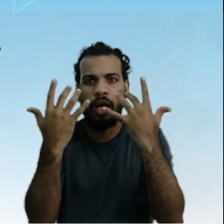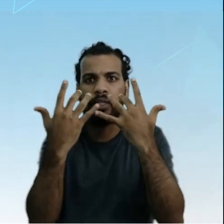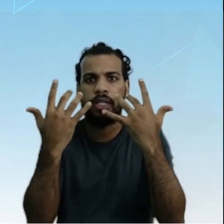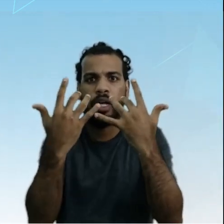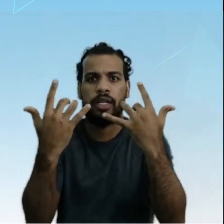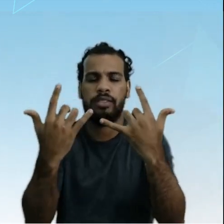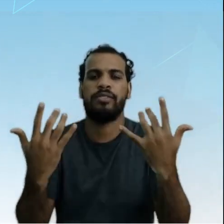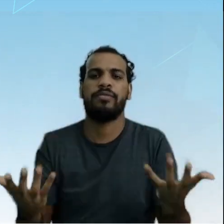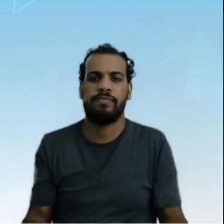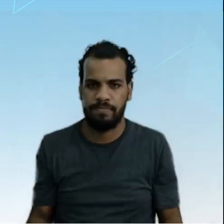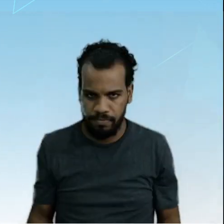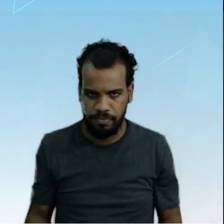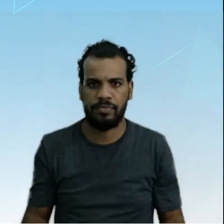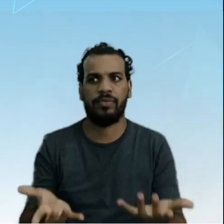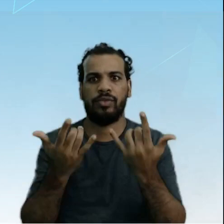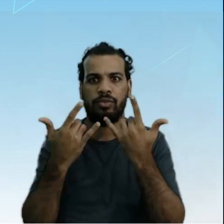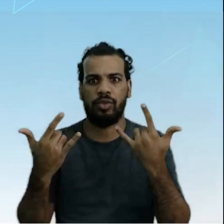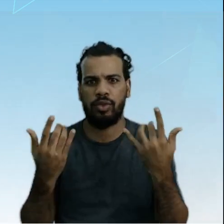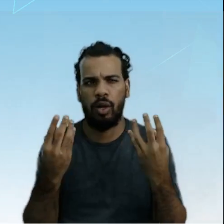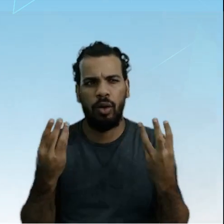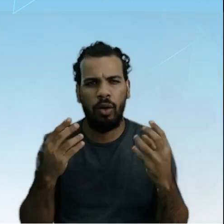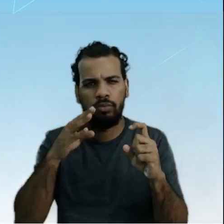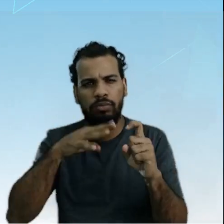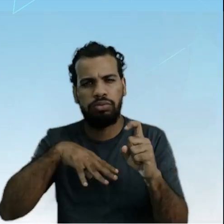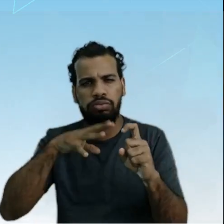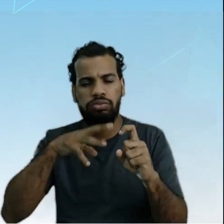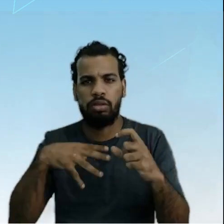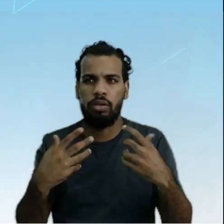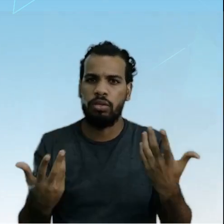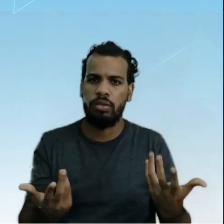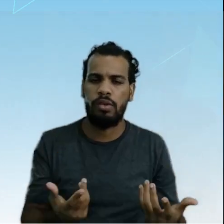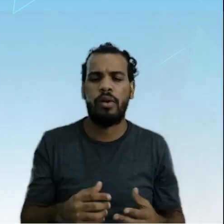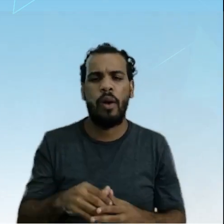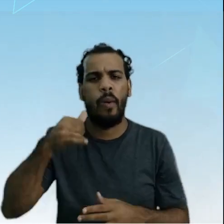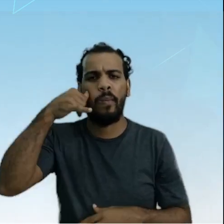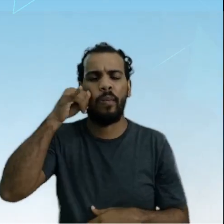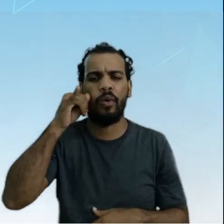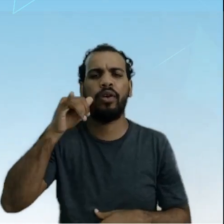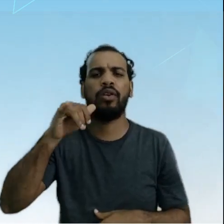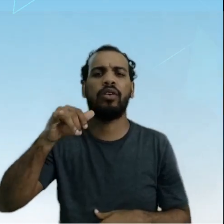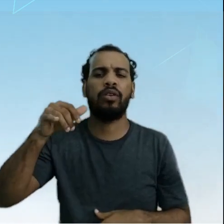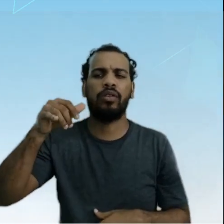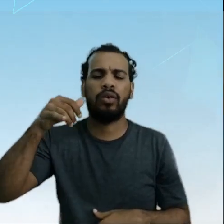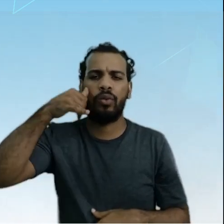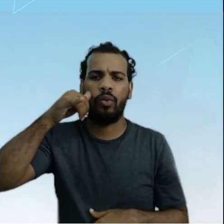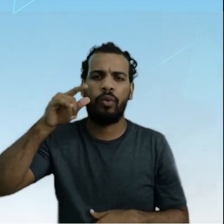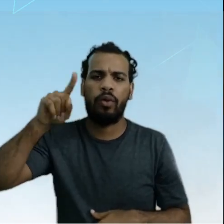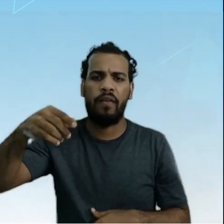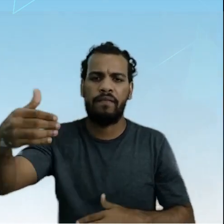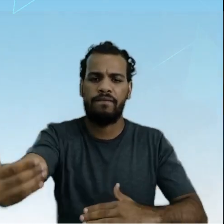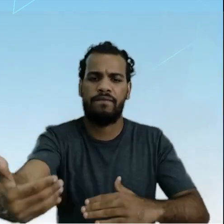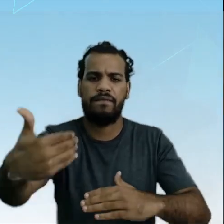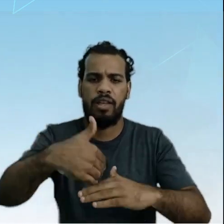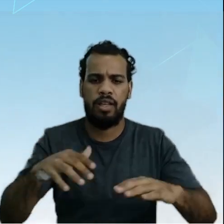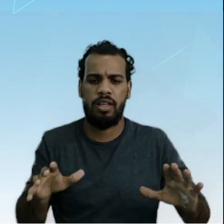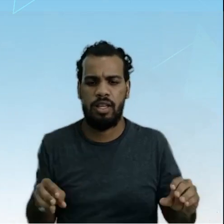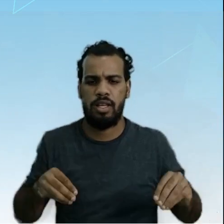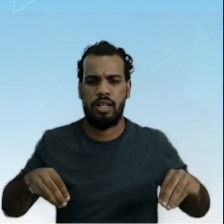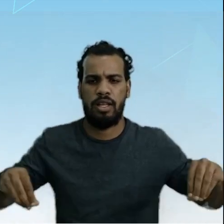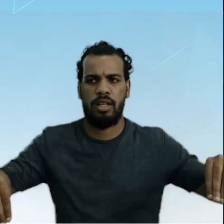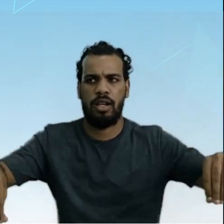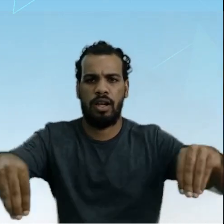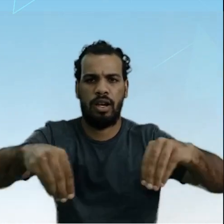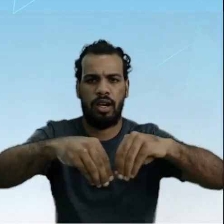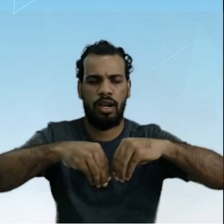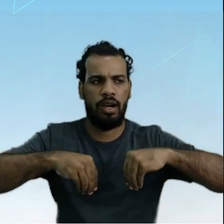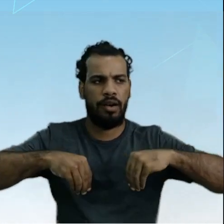elemento cantado, é um misticismo, essa questão do o boi luzeiro que vai vir ao terreiro. Lembrando que aí o terreiro